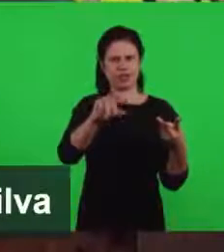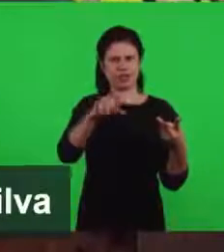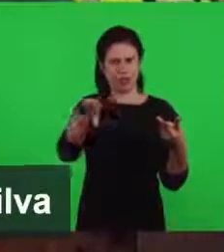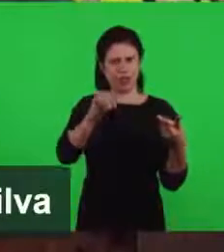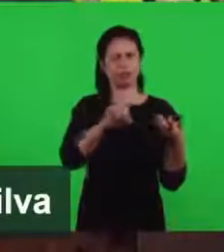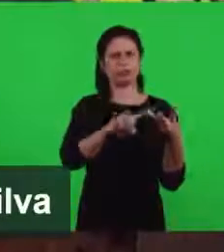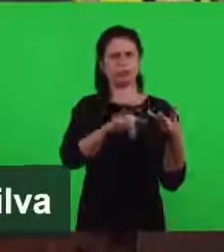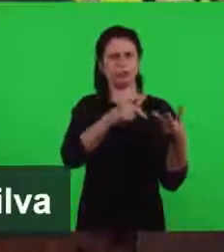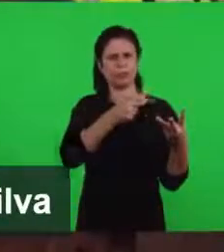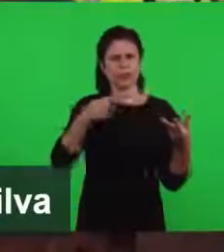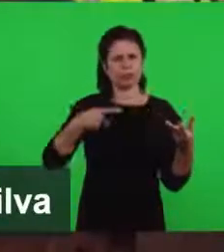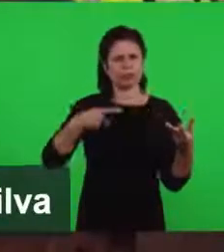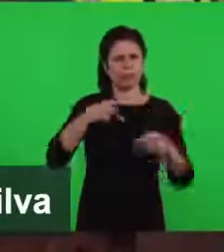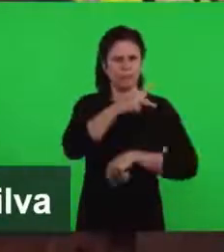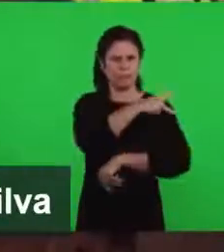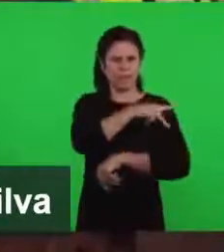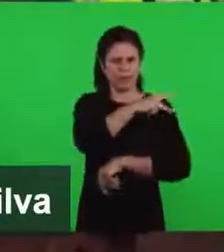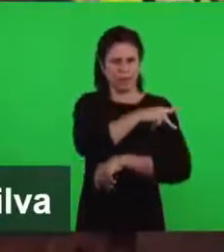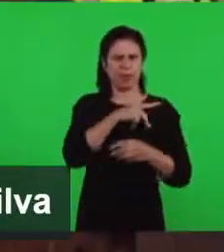brasília